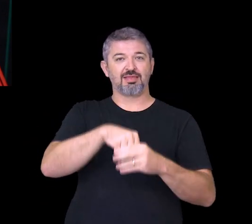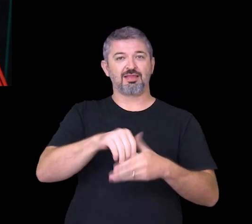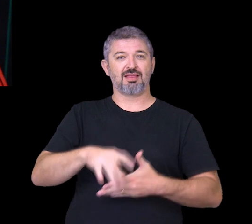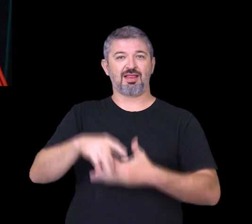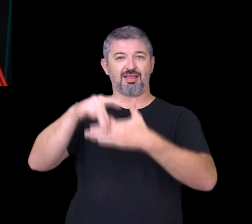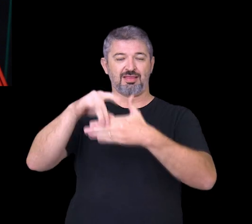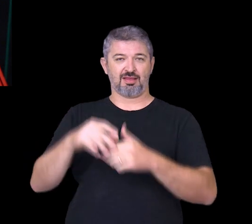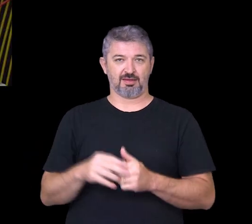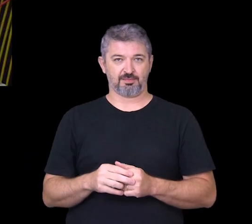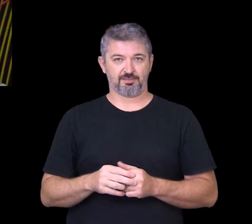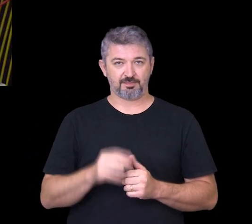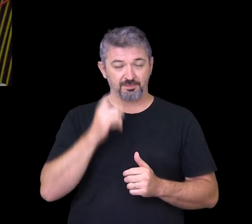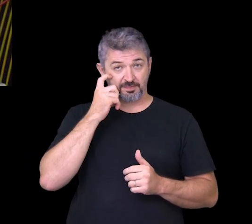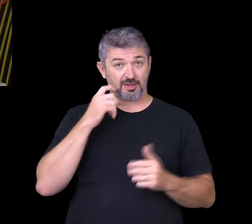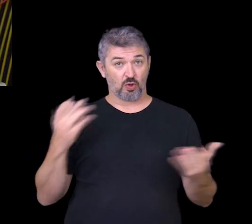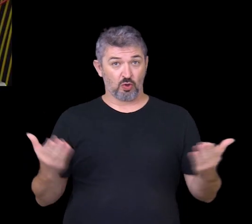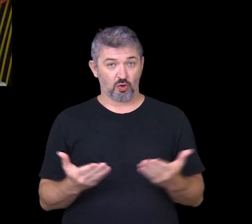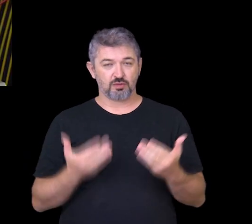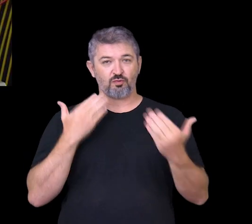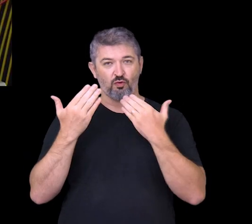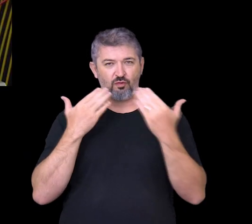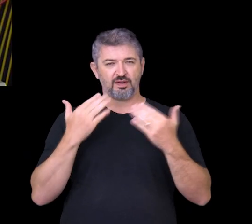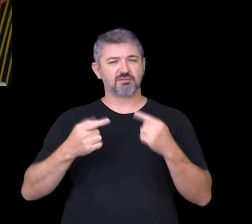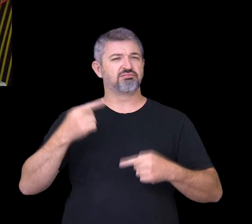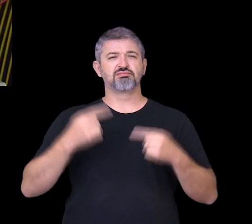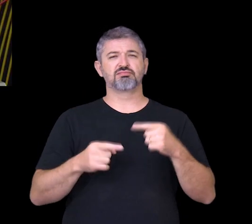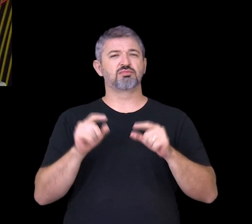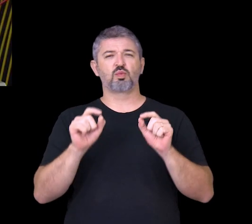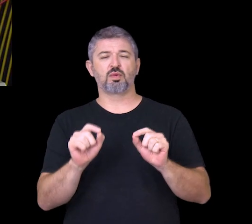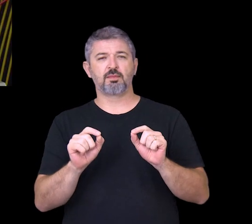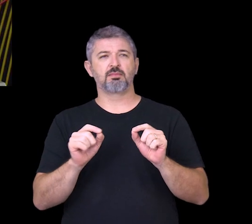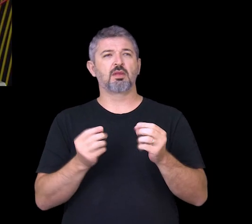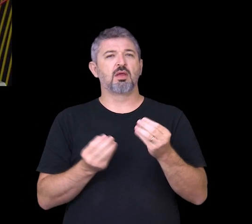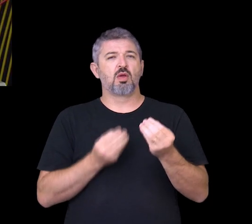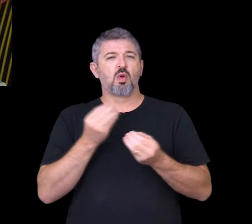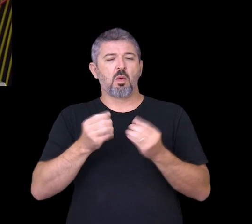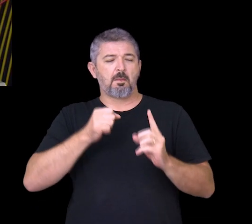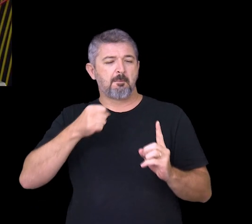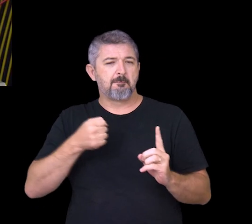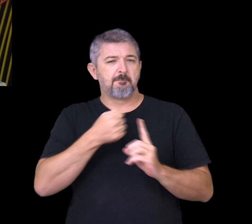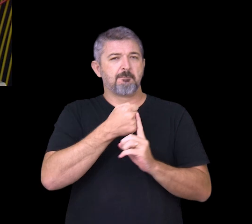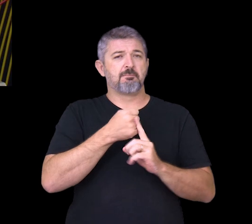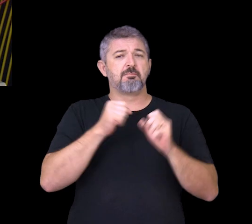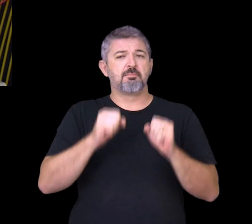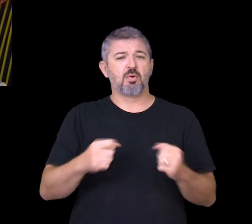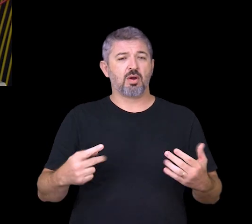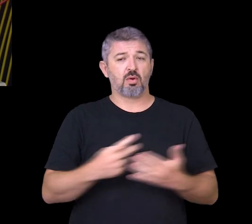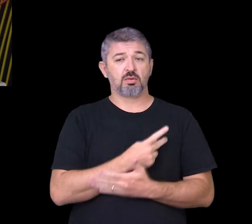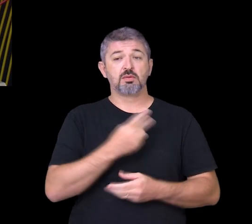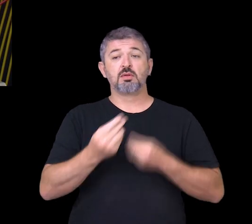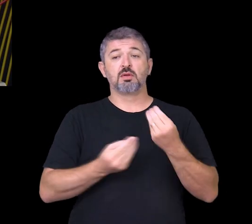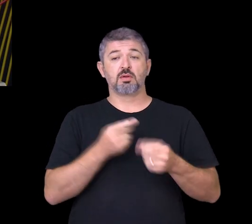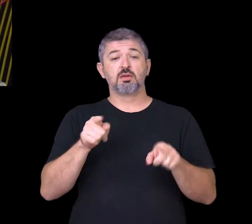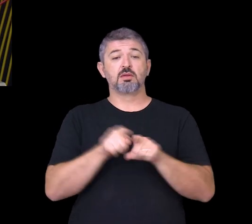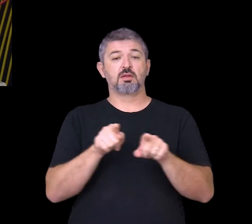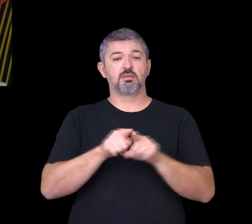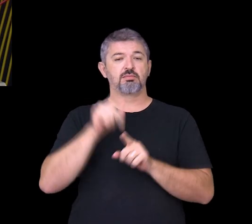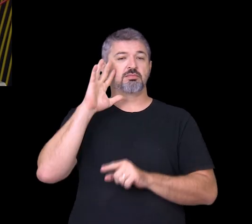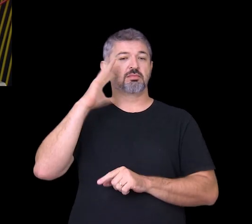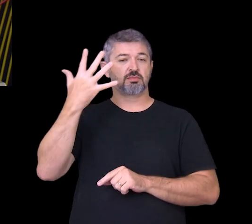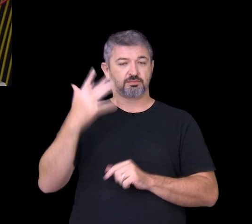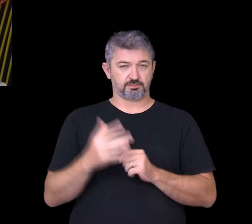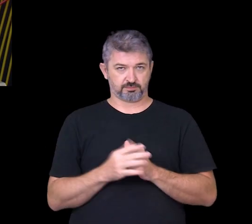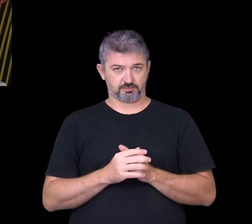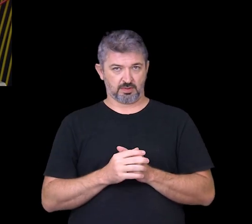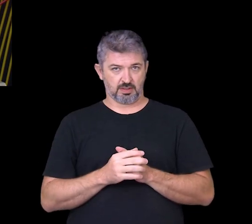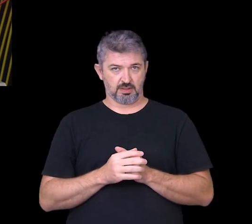de liderança. E neste bate-papo, vamos discutir causas e impactos e também soluções para a